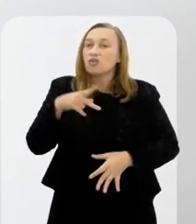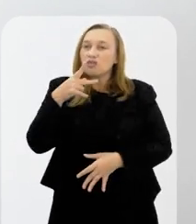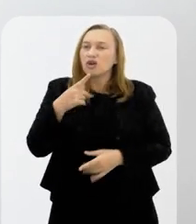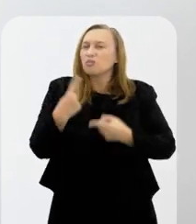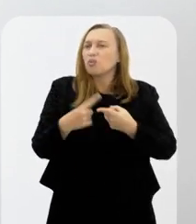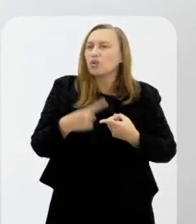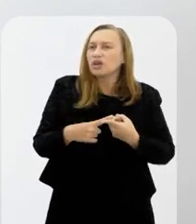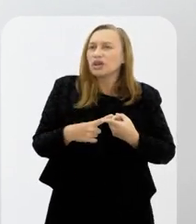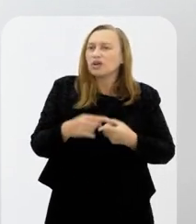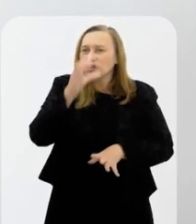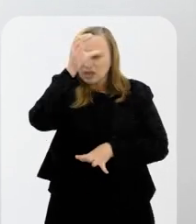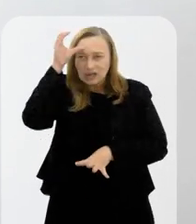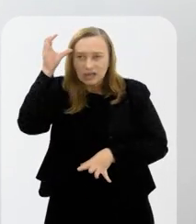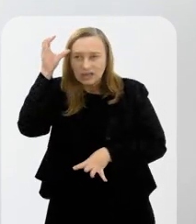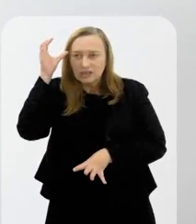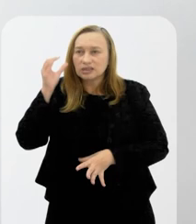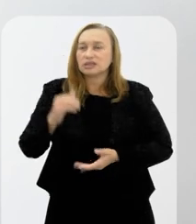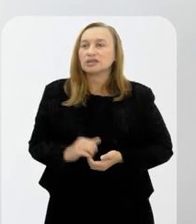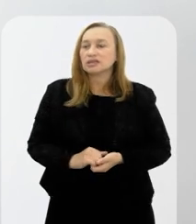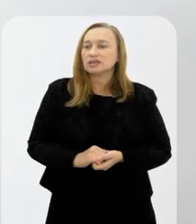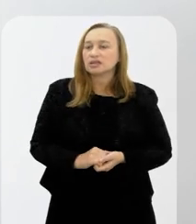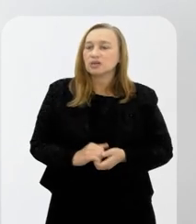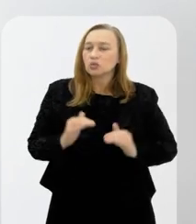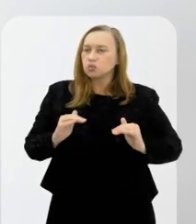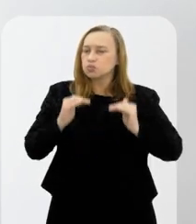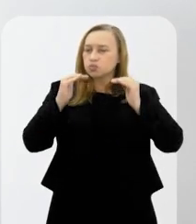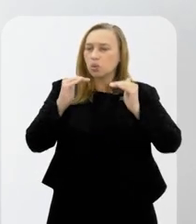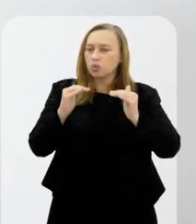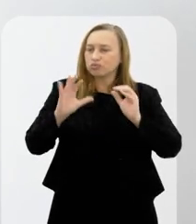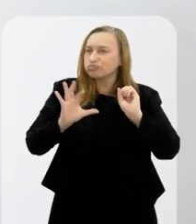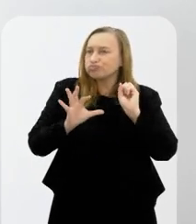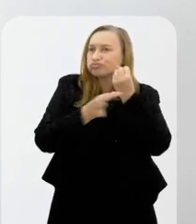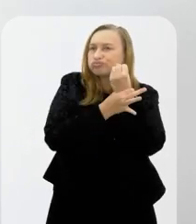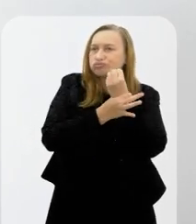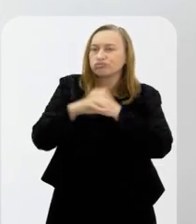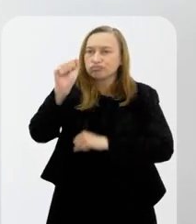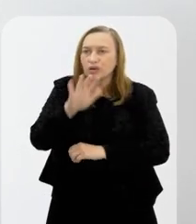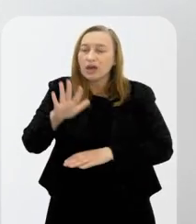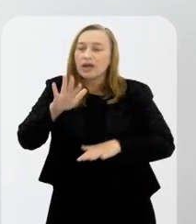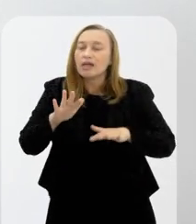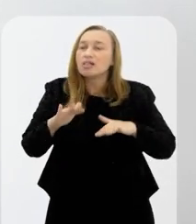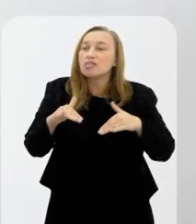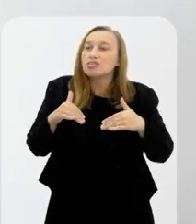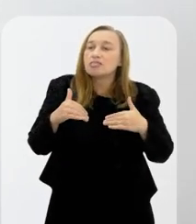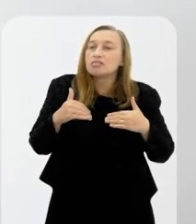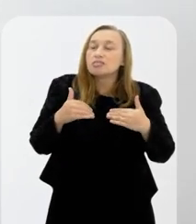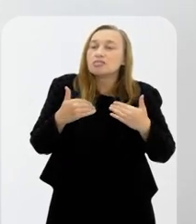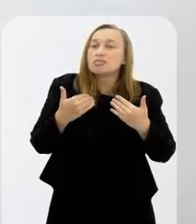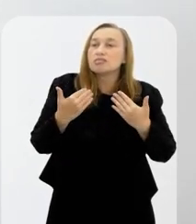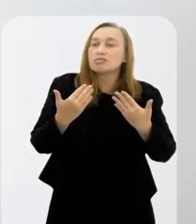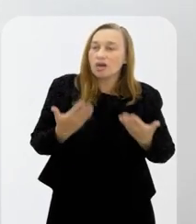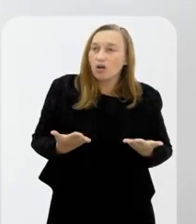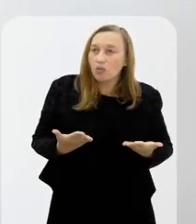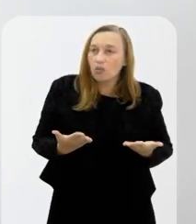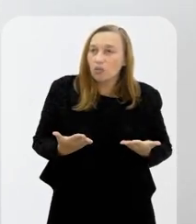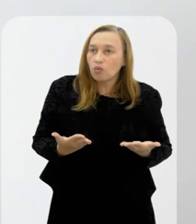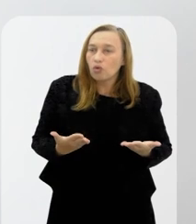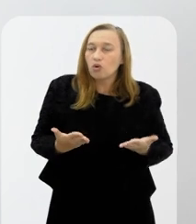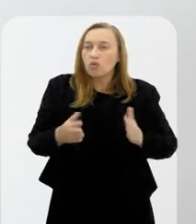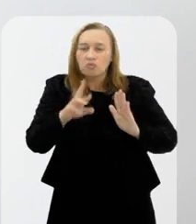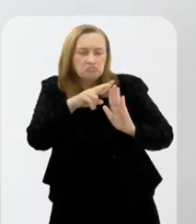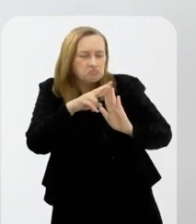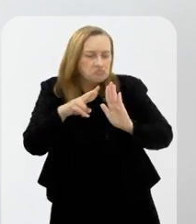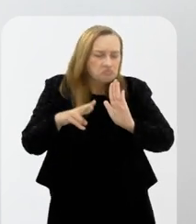consumidor eh ele adquire um status de garantia constitucional né então de tal sorte que qualquer